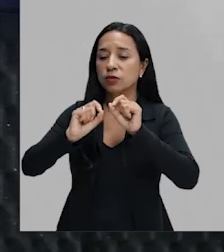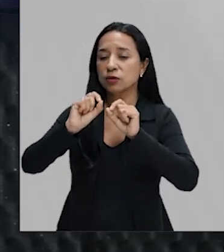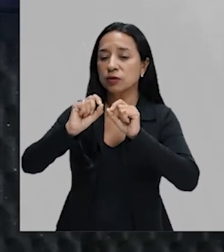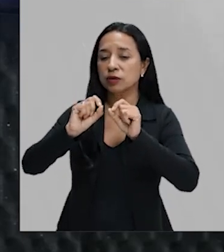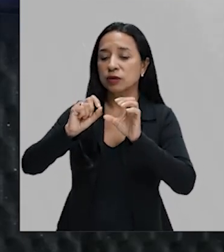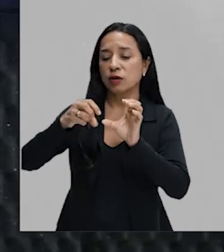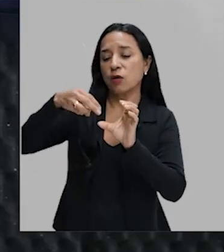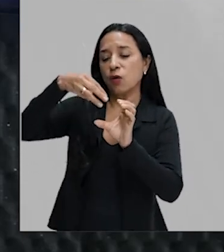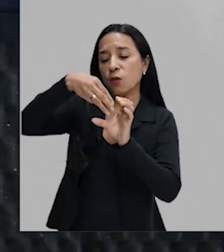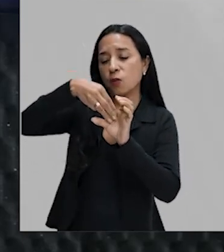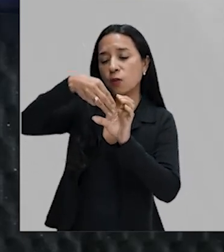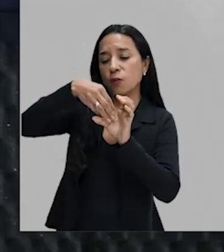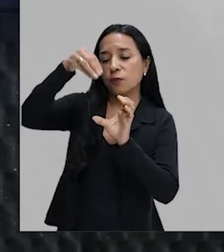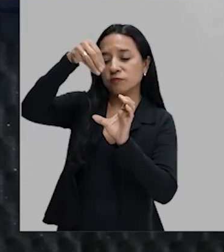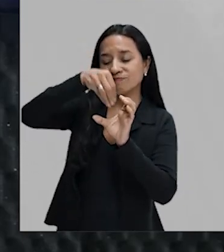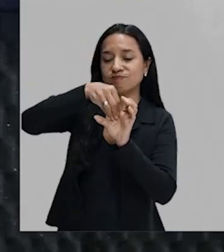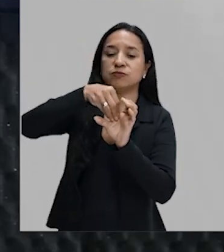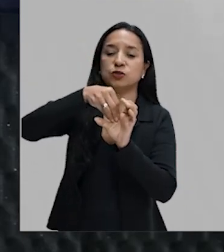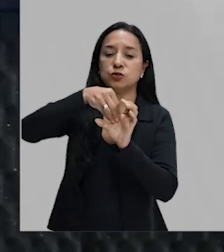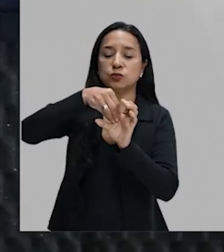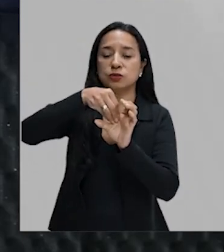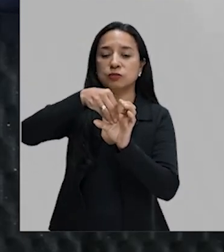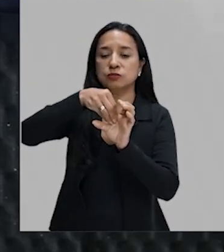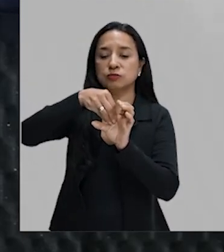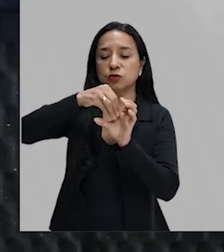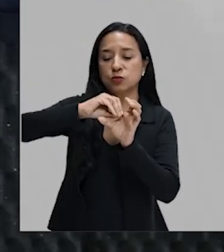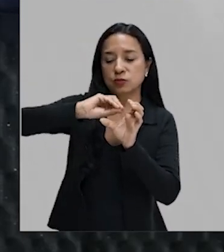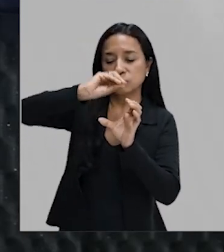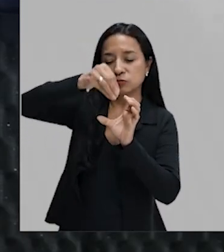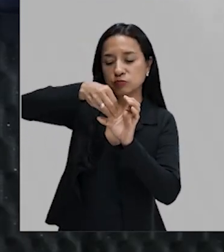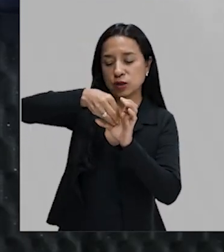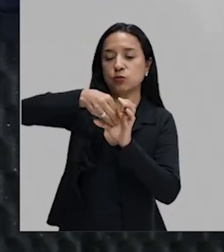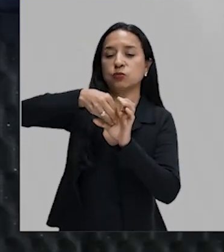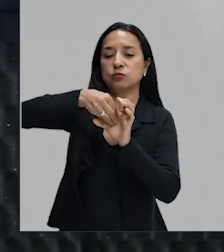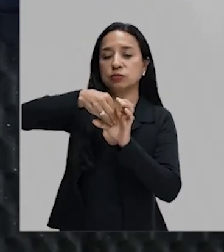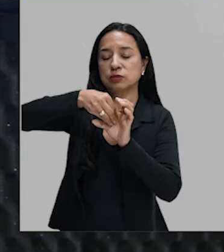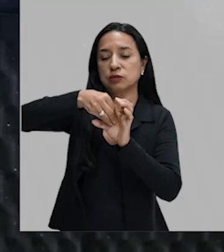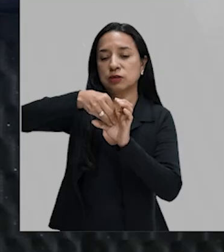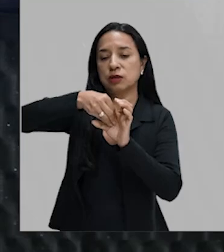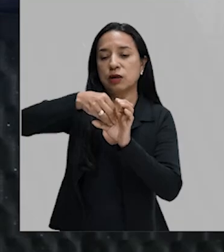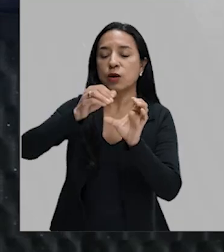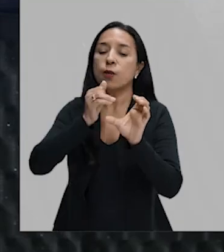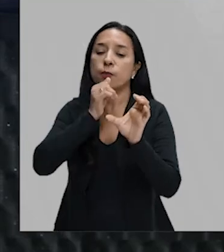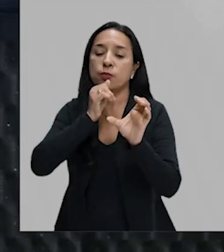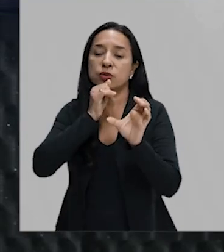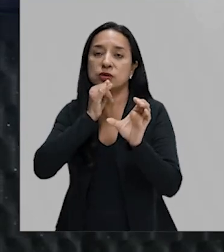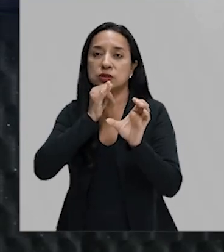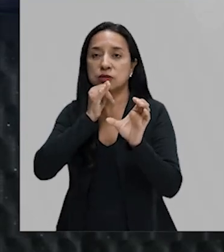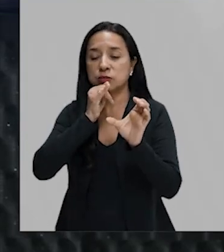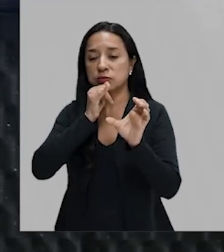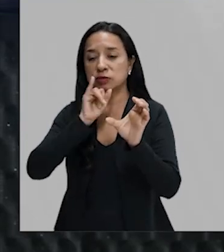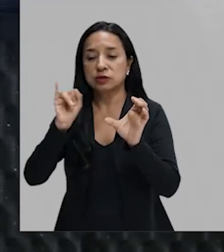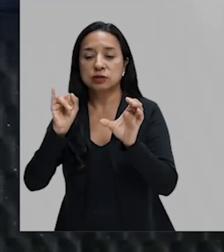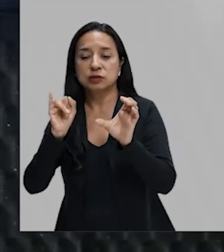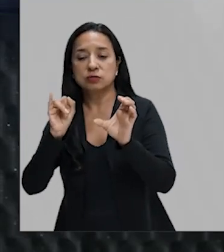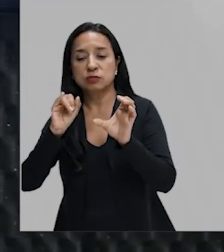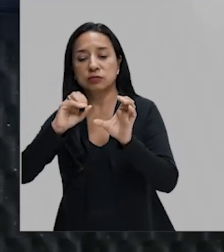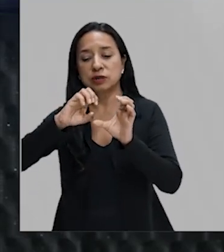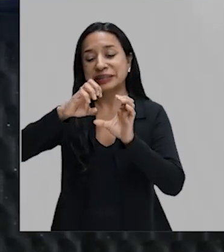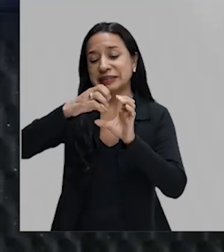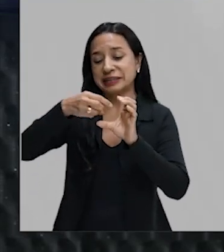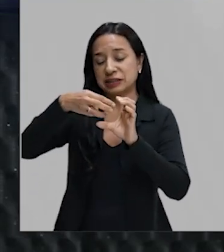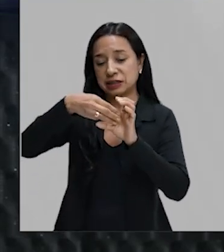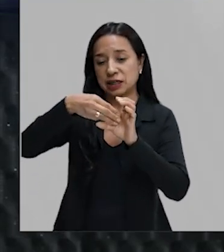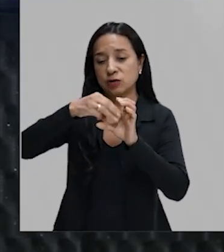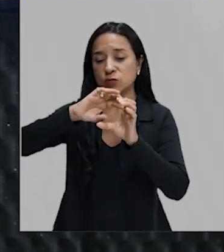E essa vesícula vai ser transportada para dentro da célula. Por exemplo, se for uma célula de defesa englobando uma